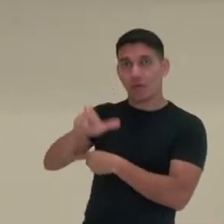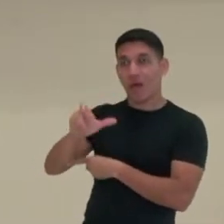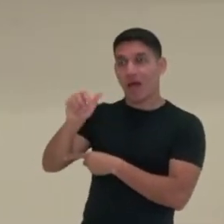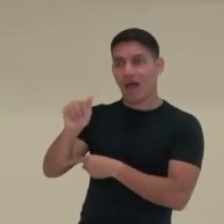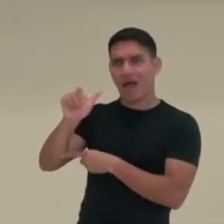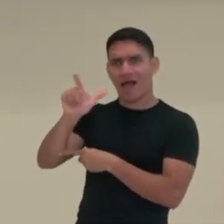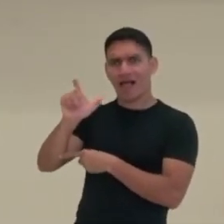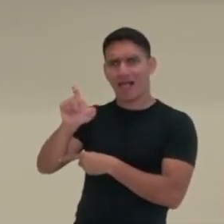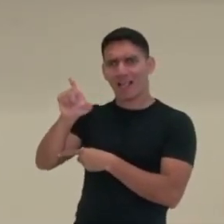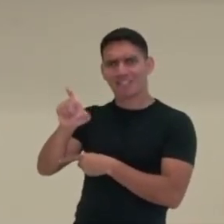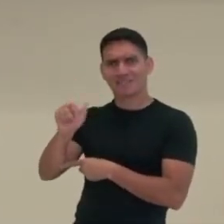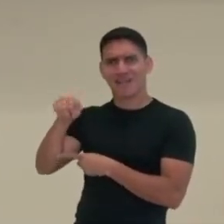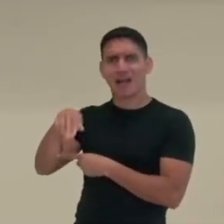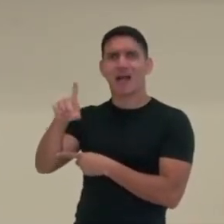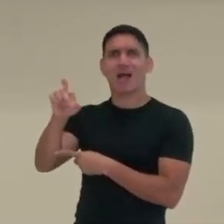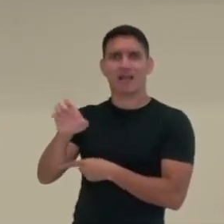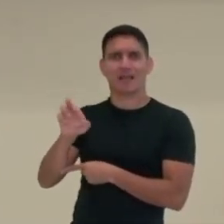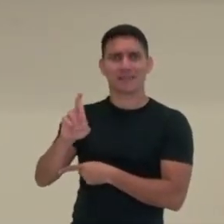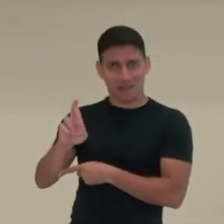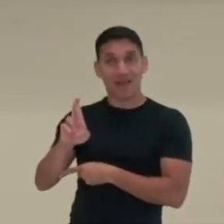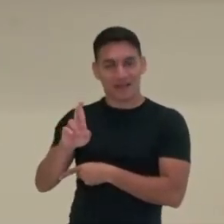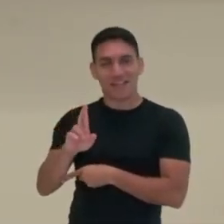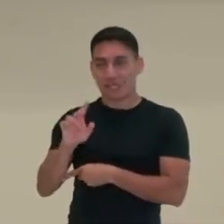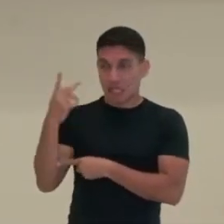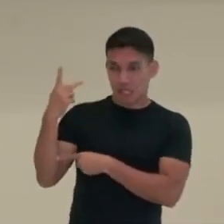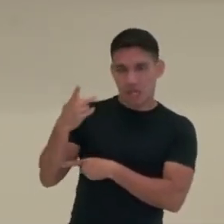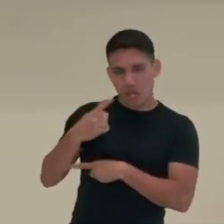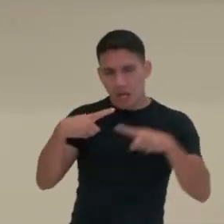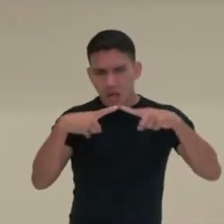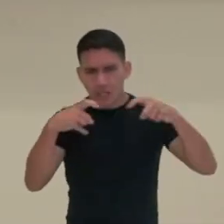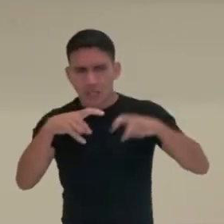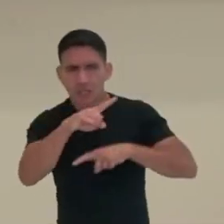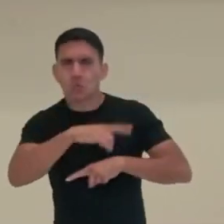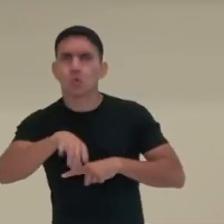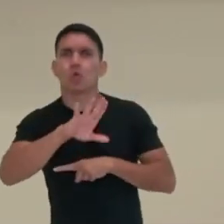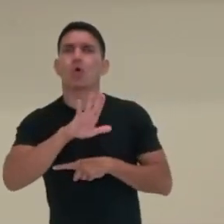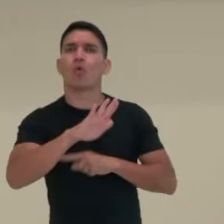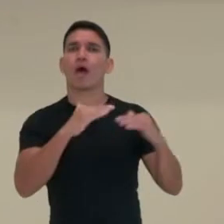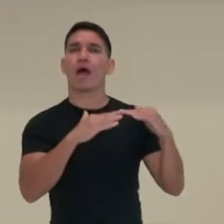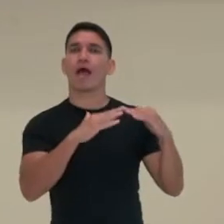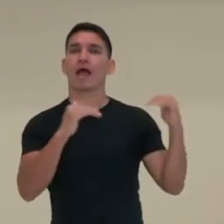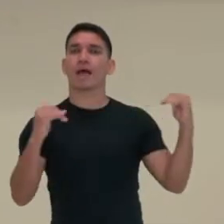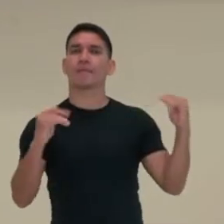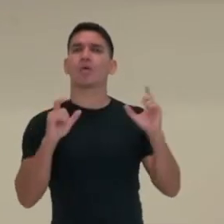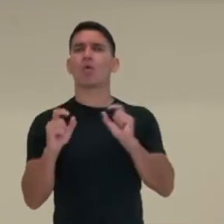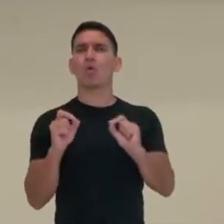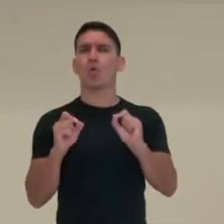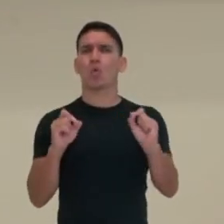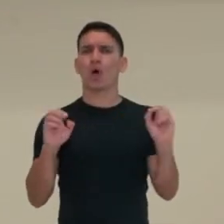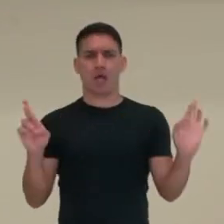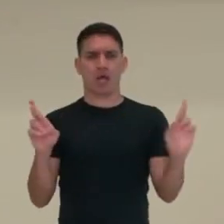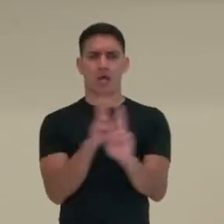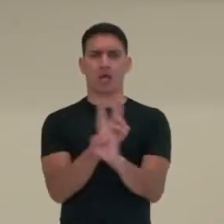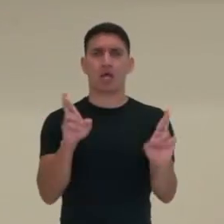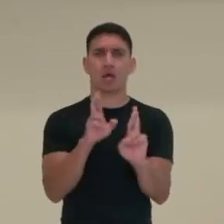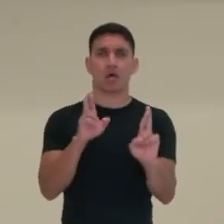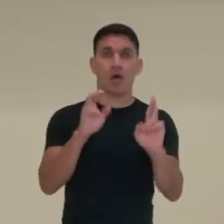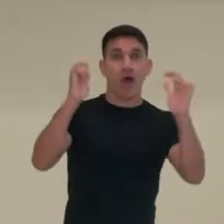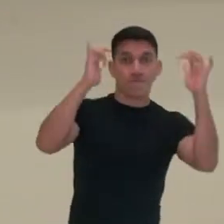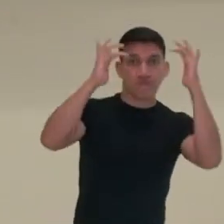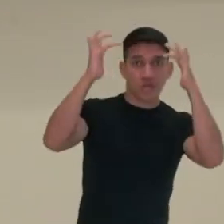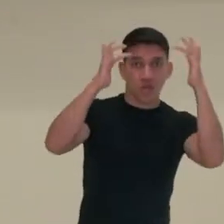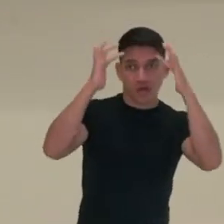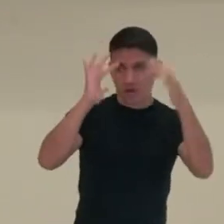Alexander Baumgarten e a ciência estética, a relação entre